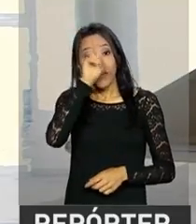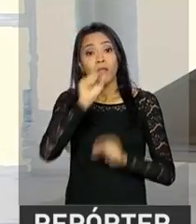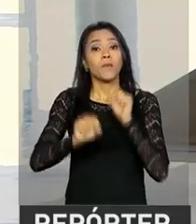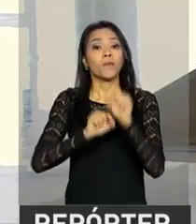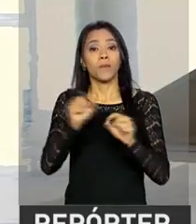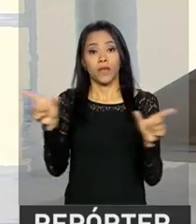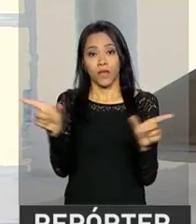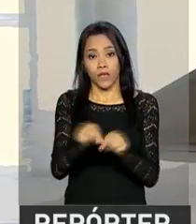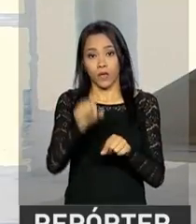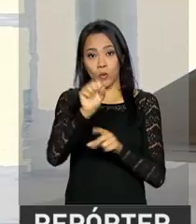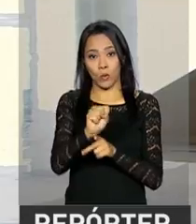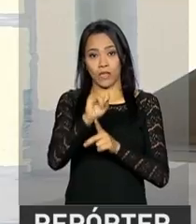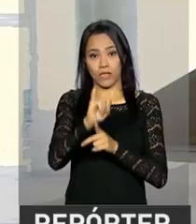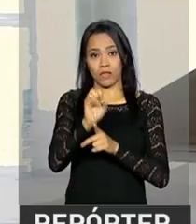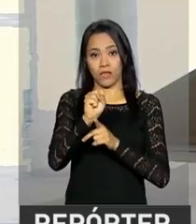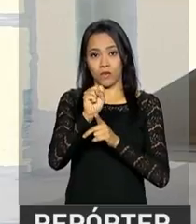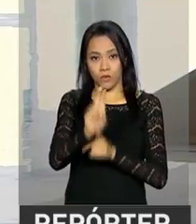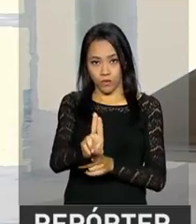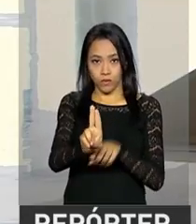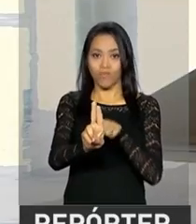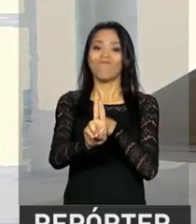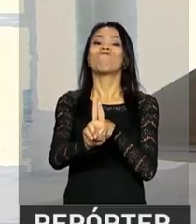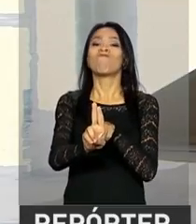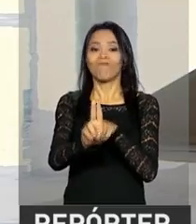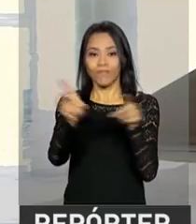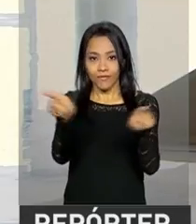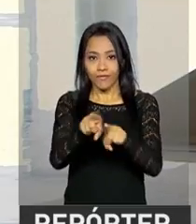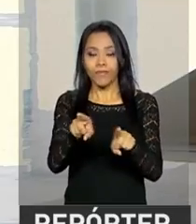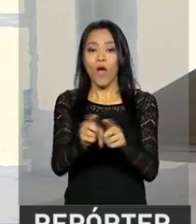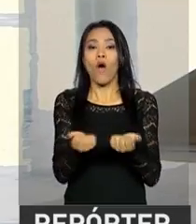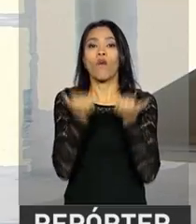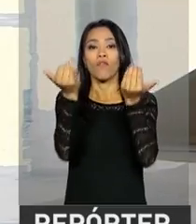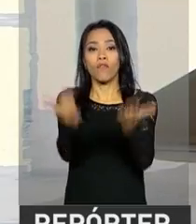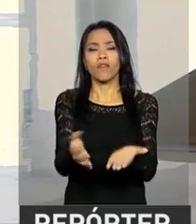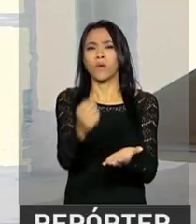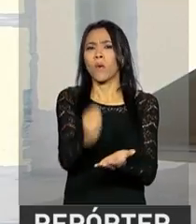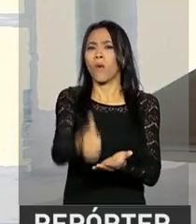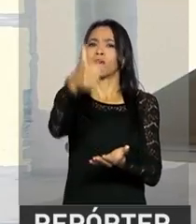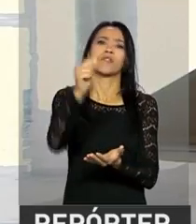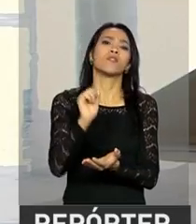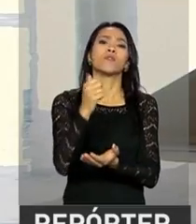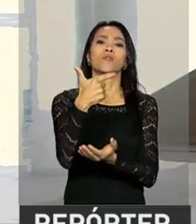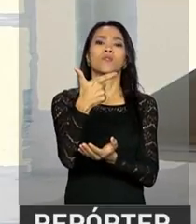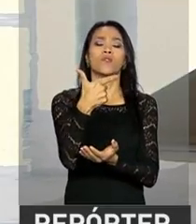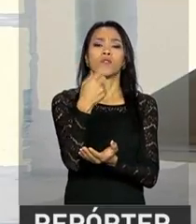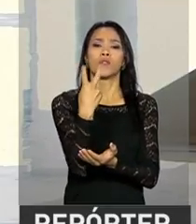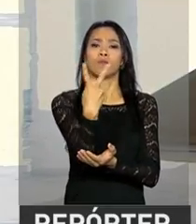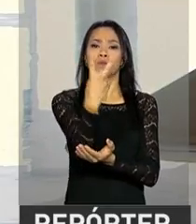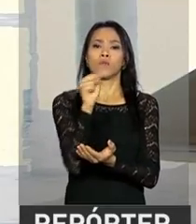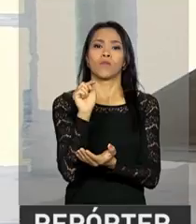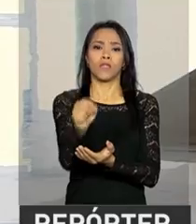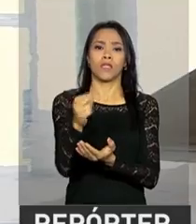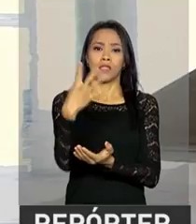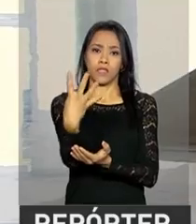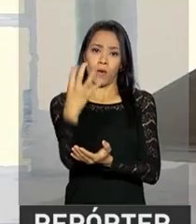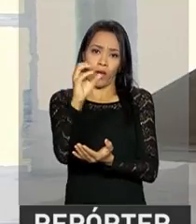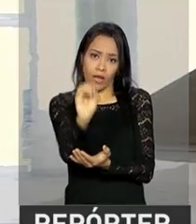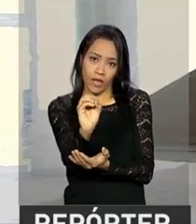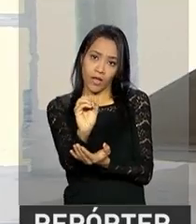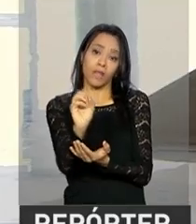sistema de seleção unificada da educação superior ele tá ofertando quase 240.000 novas vagas em